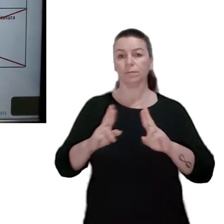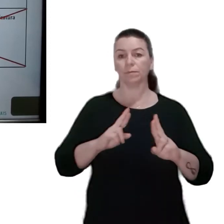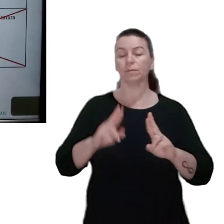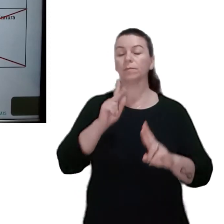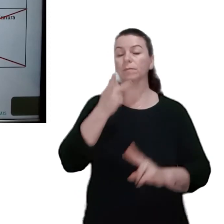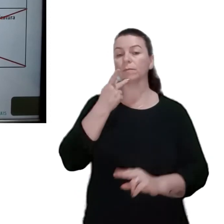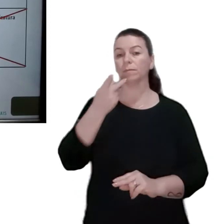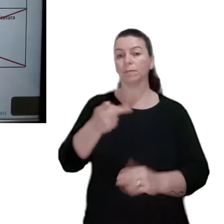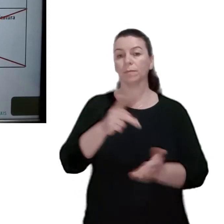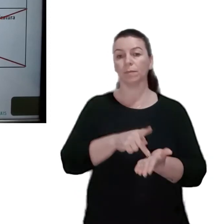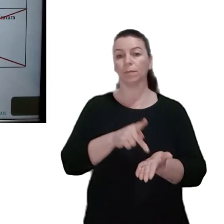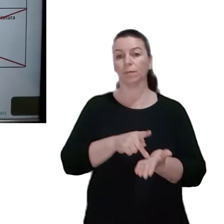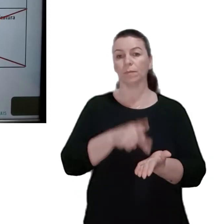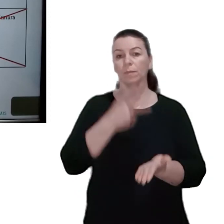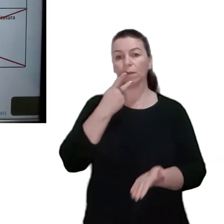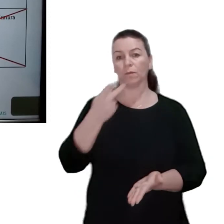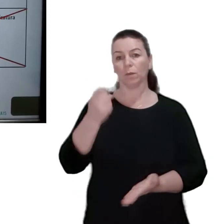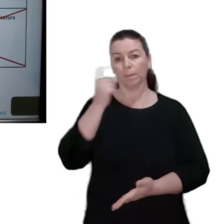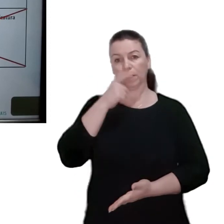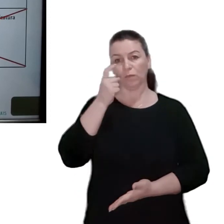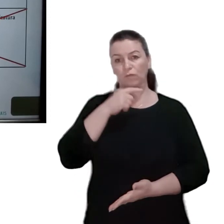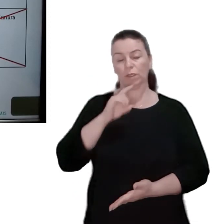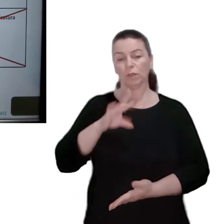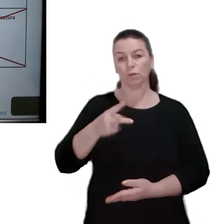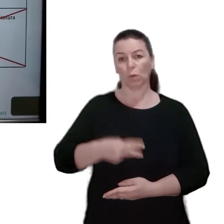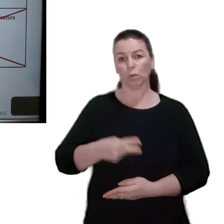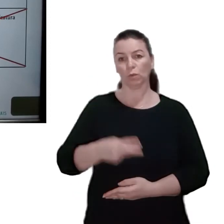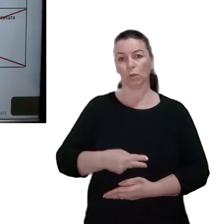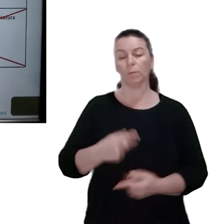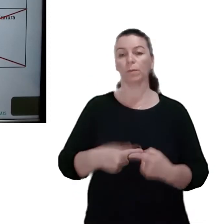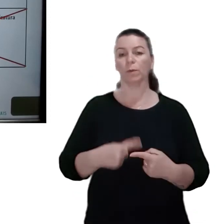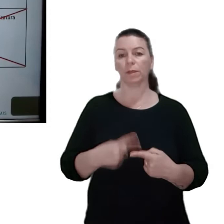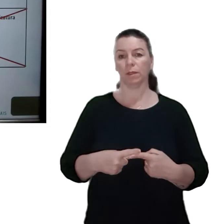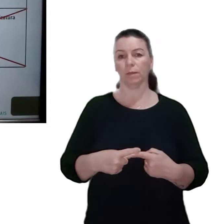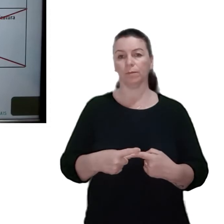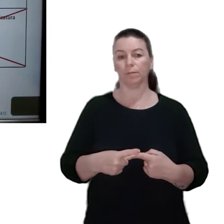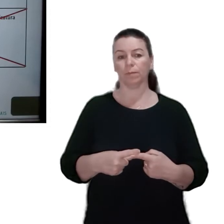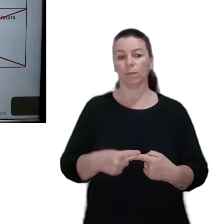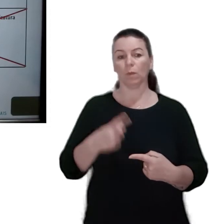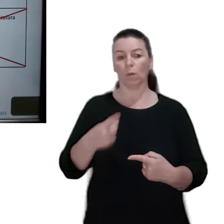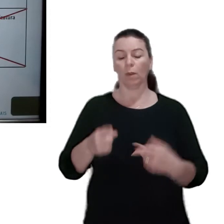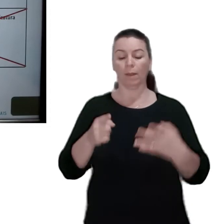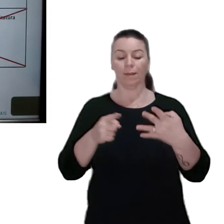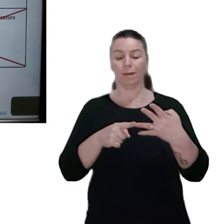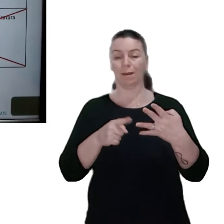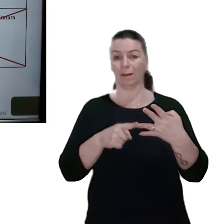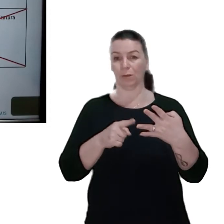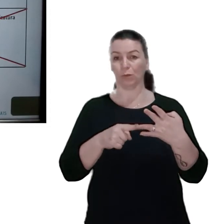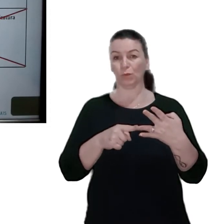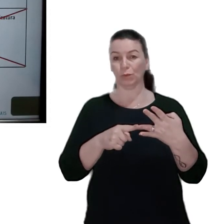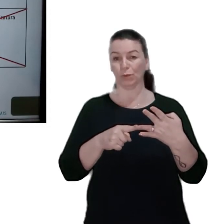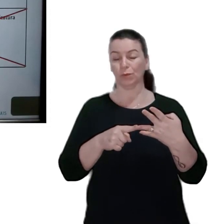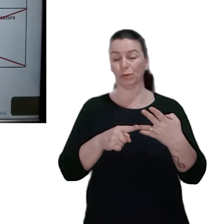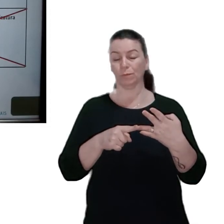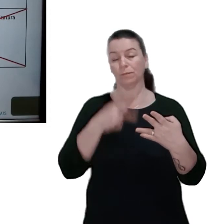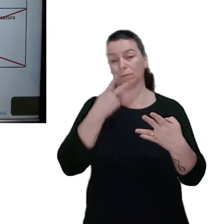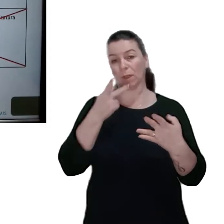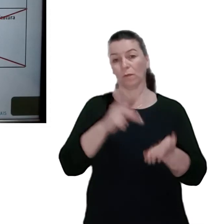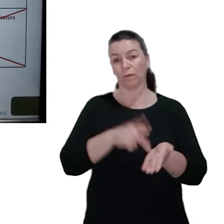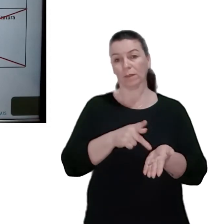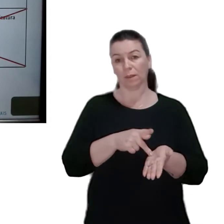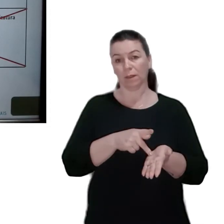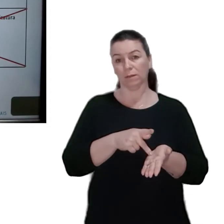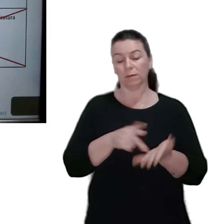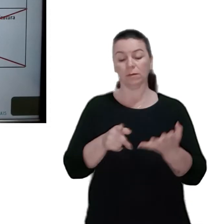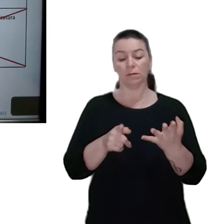disse verdade, quem disse a mentira, somente esses dois. Por quê? Porque, veja, Carlos, na segunda possibilidade, disse verdade e